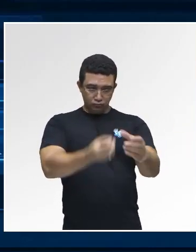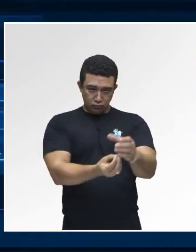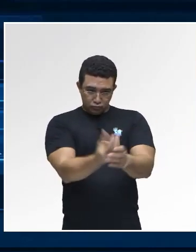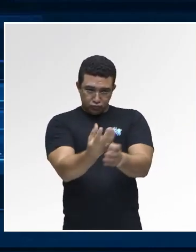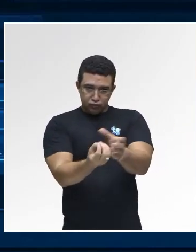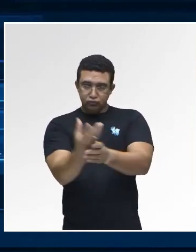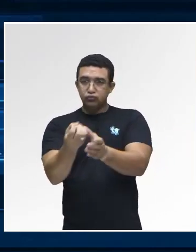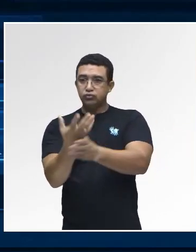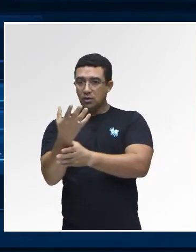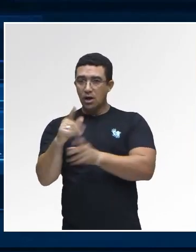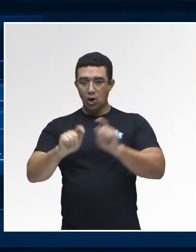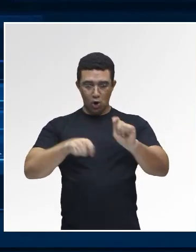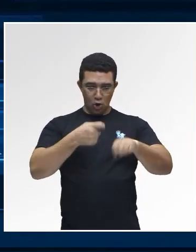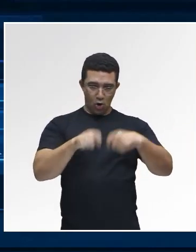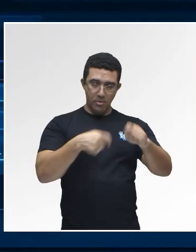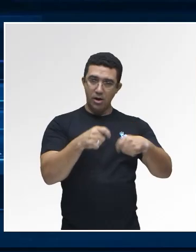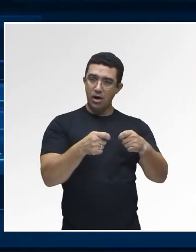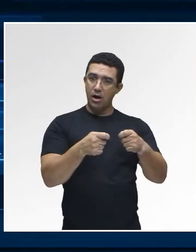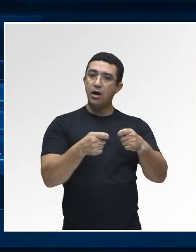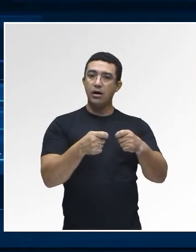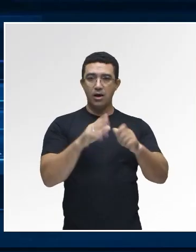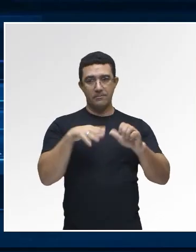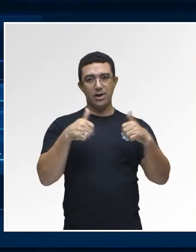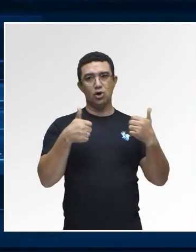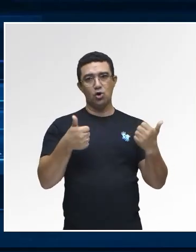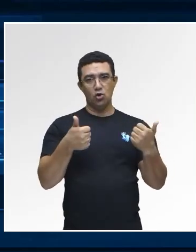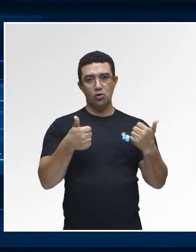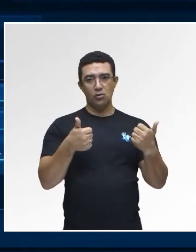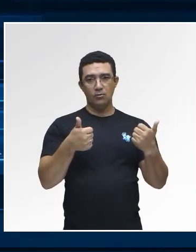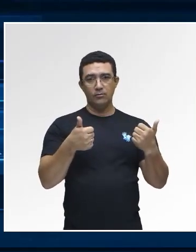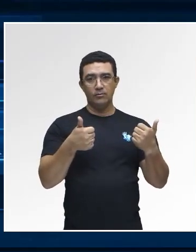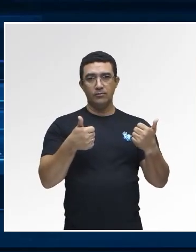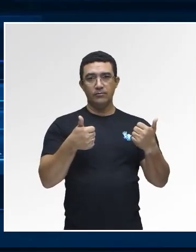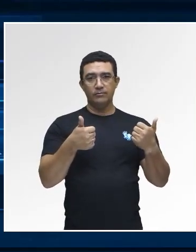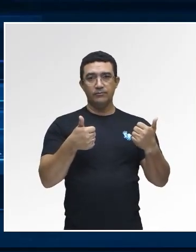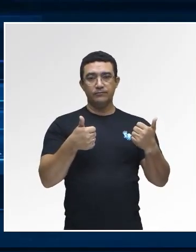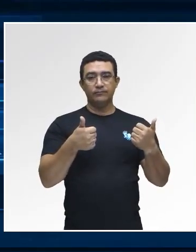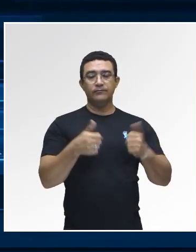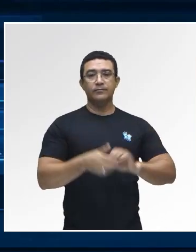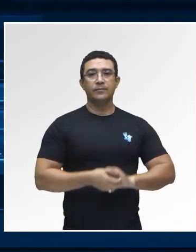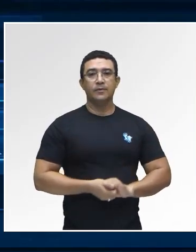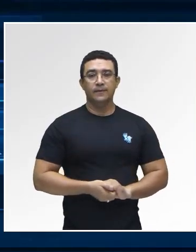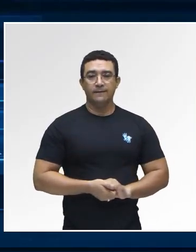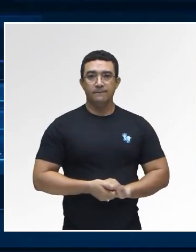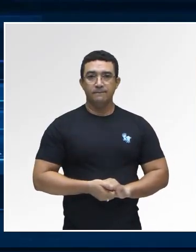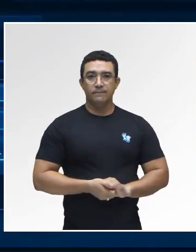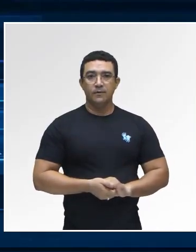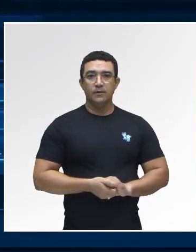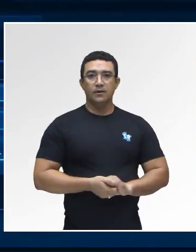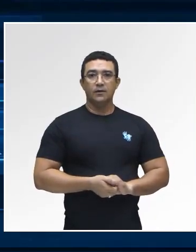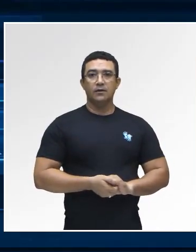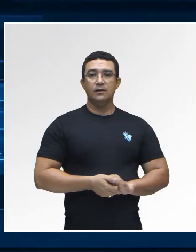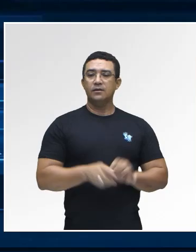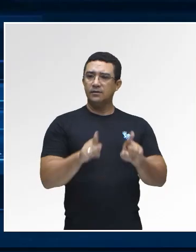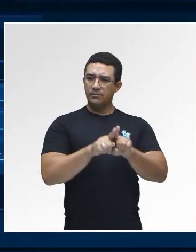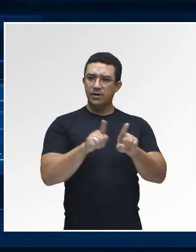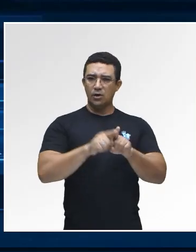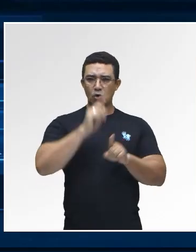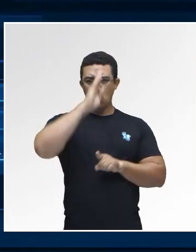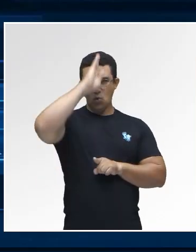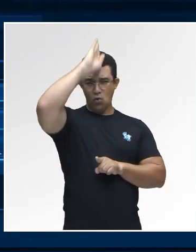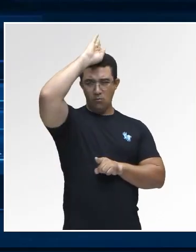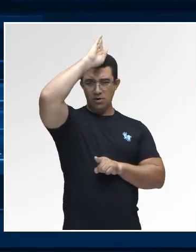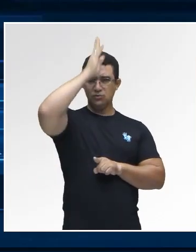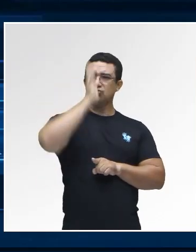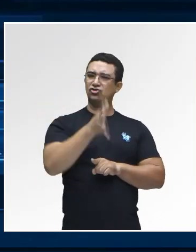restabelecer economicamente, eles vão deixar de lado ali a conquista romana. Outra coisa, os romanos já tinham